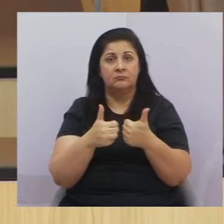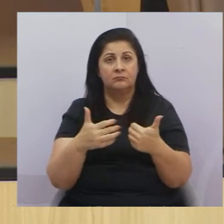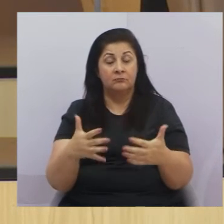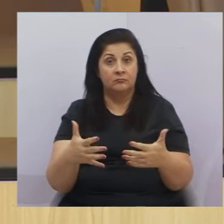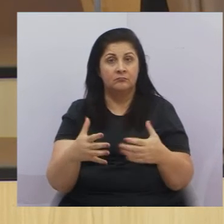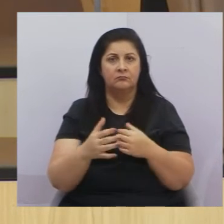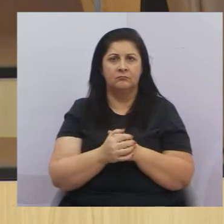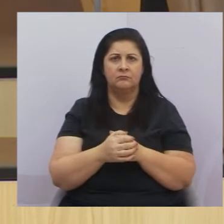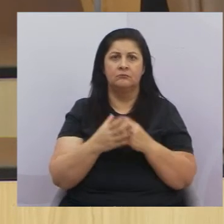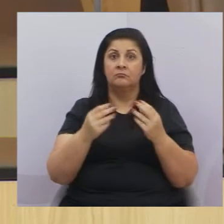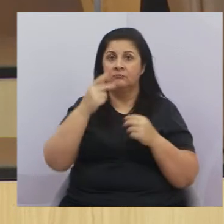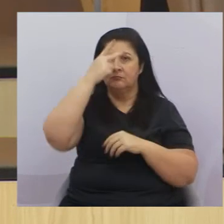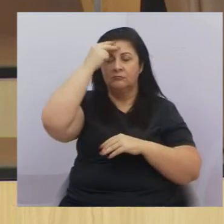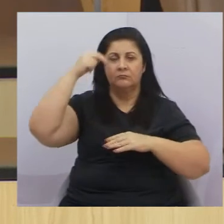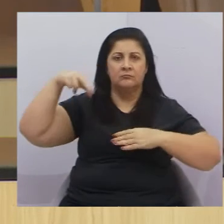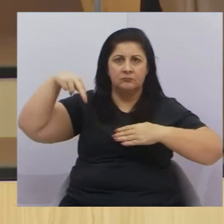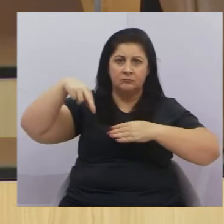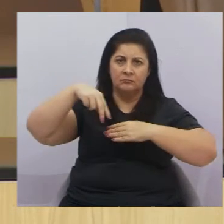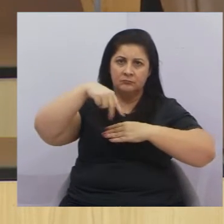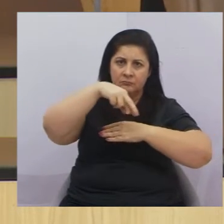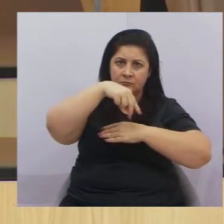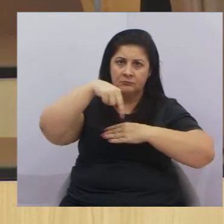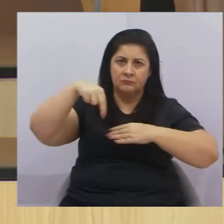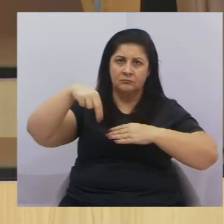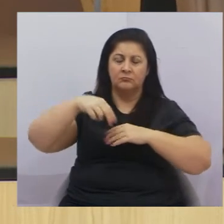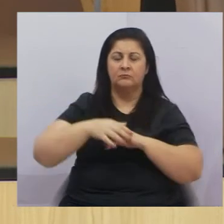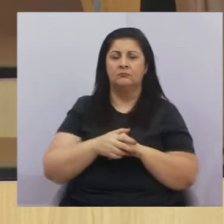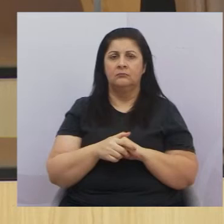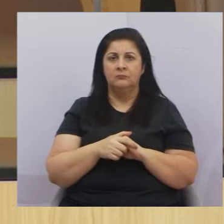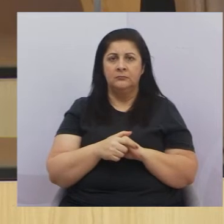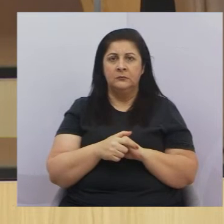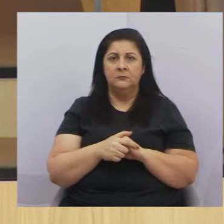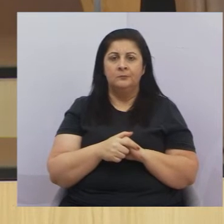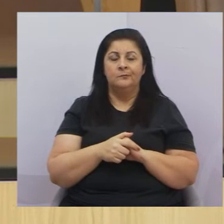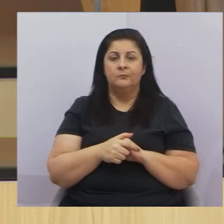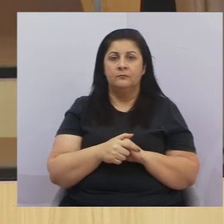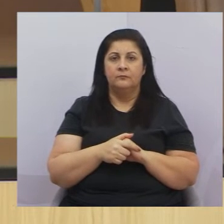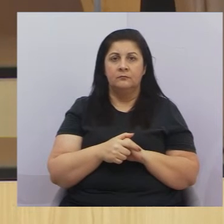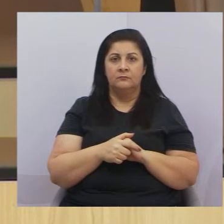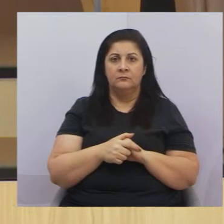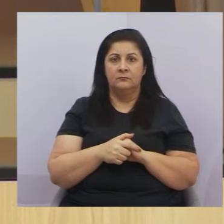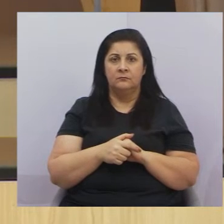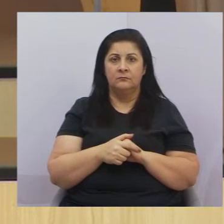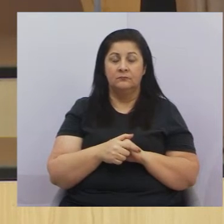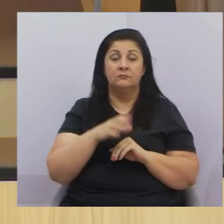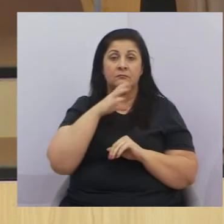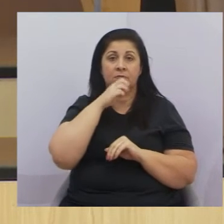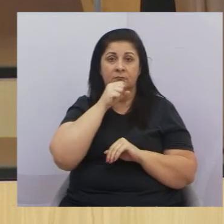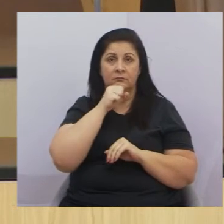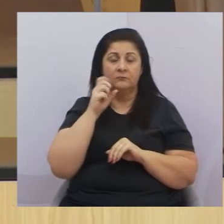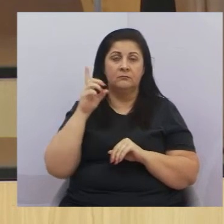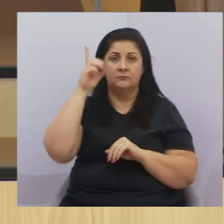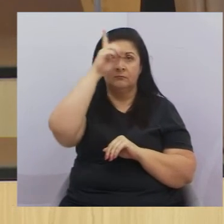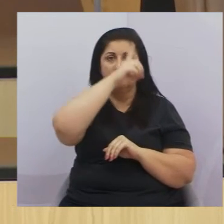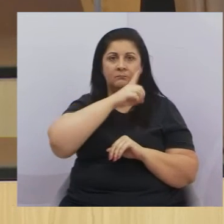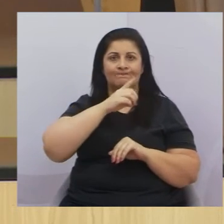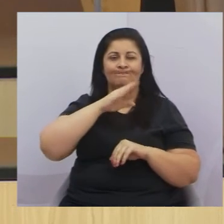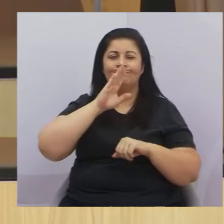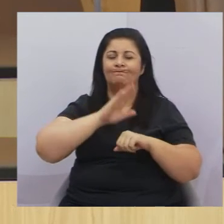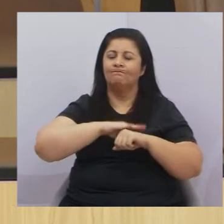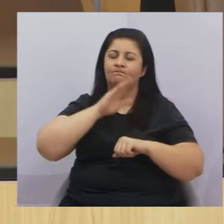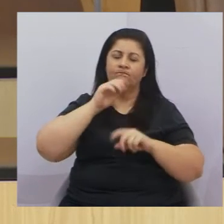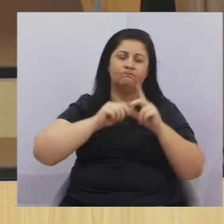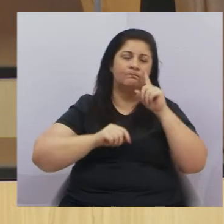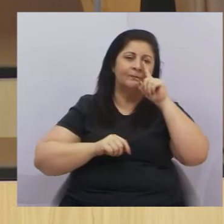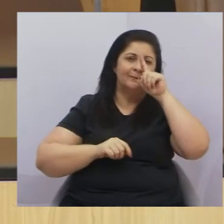grande movimento de pedestres, de modo que, nos finais de semana, os riscos são